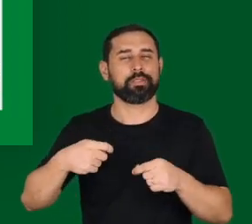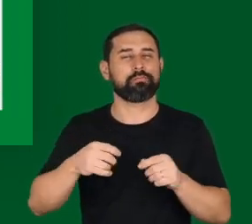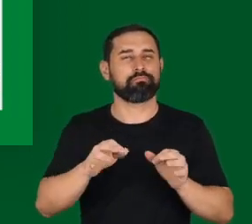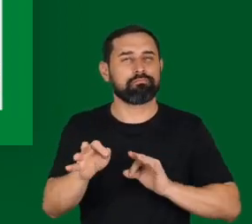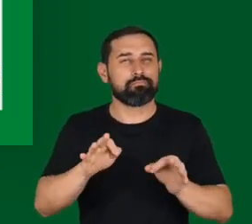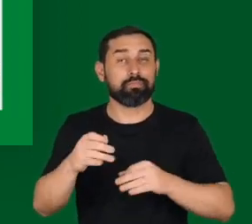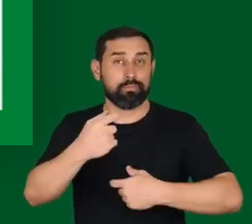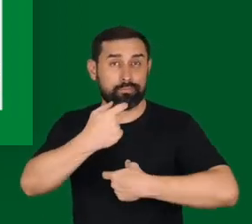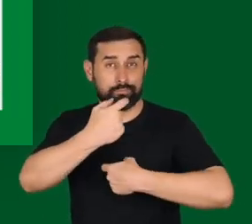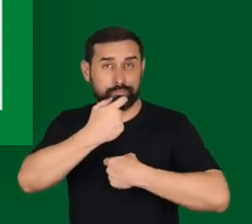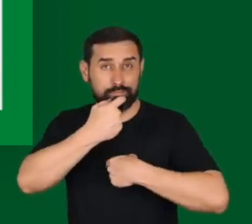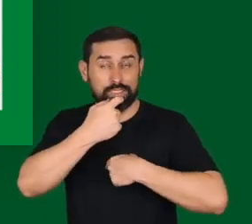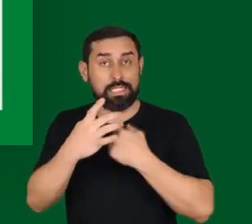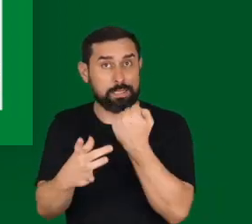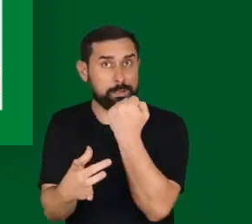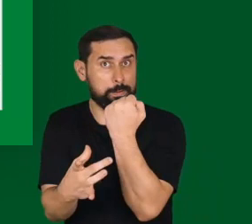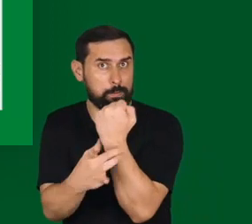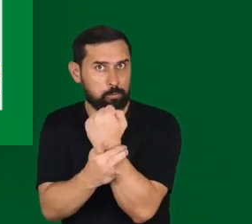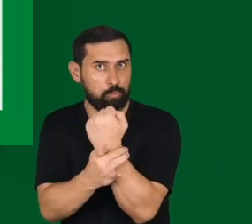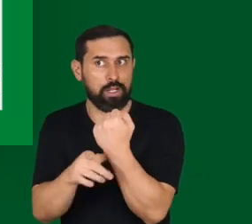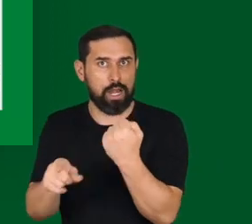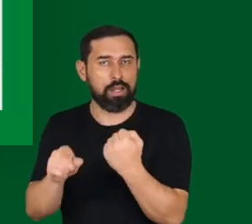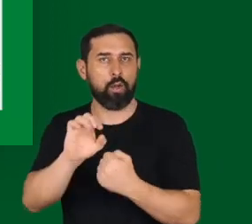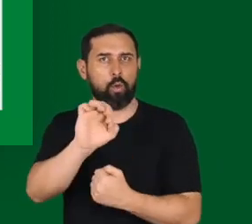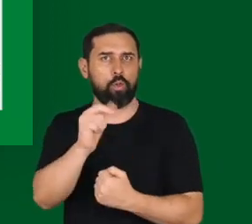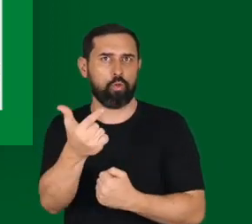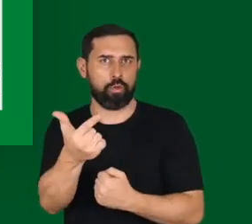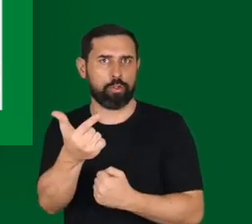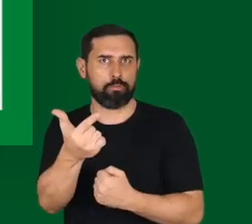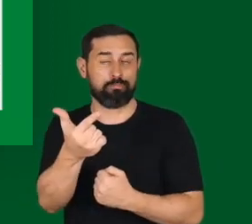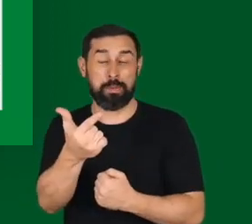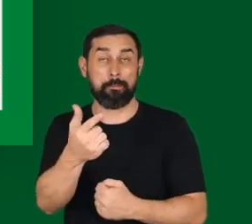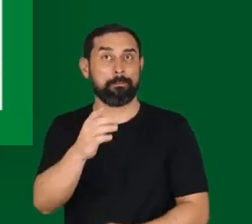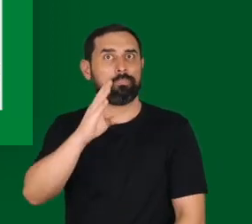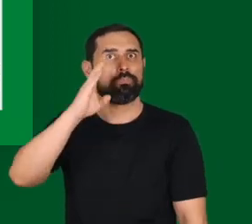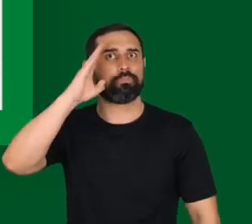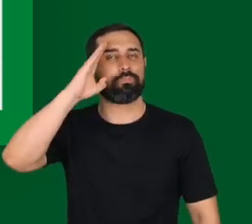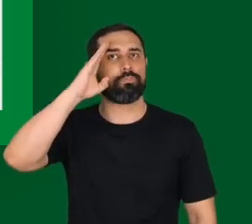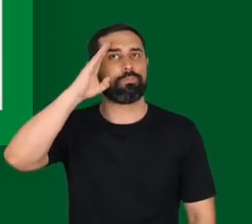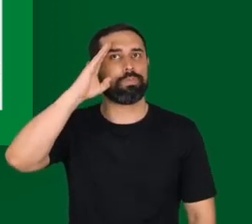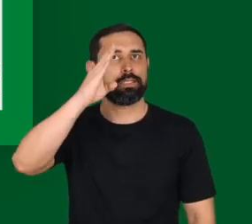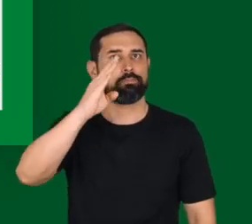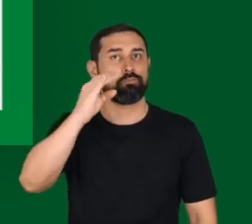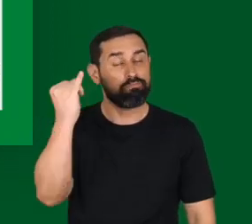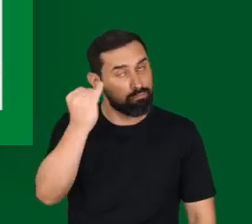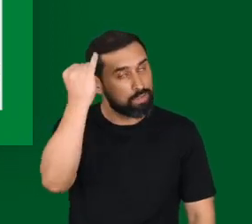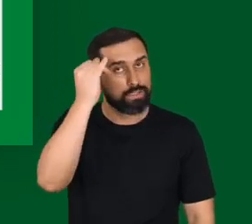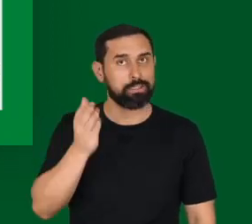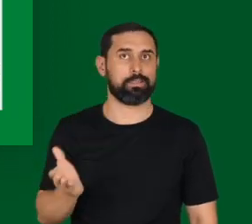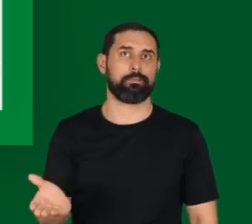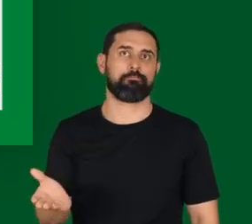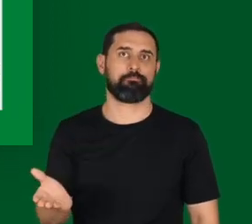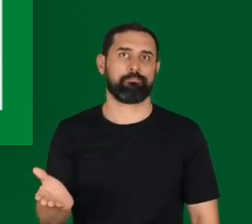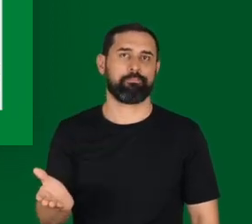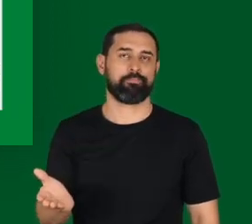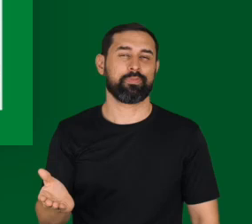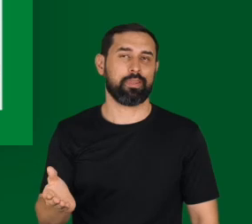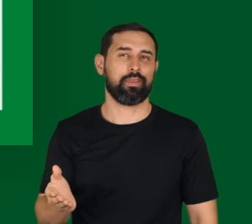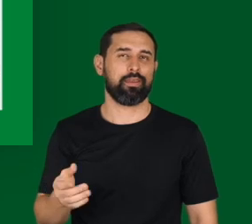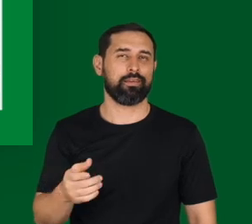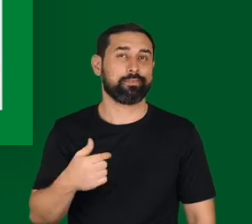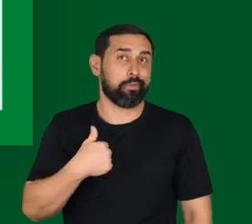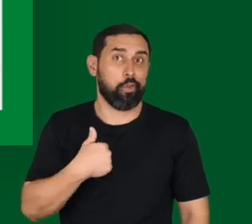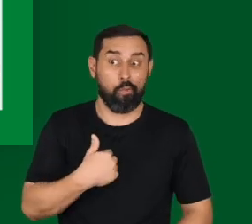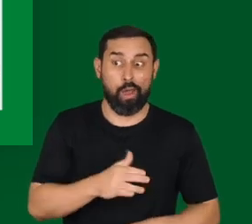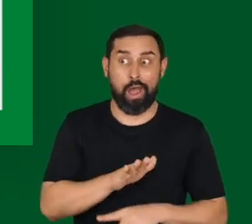tenho que estabelecer uma via aérea segura para garantir a oxigenação adequada. Isso é prioridade. Lembra que uma das causas